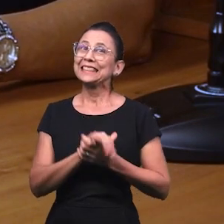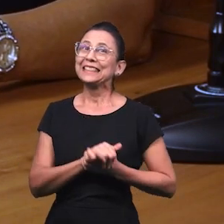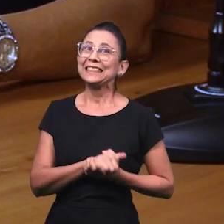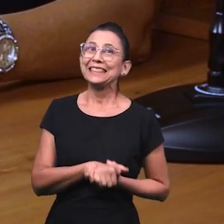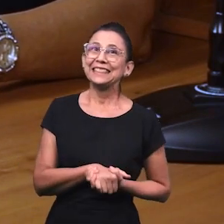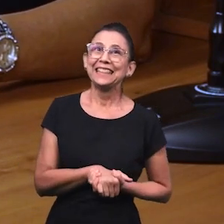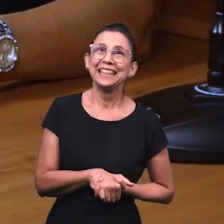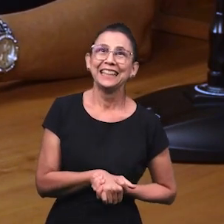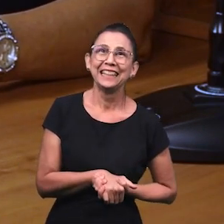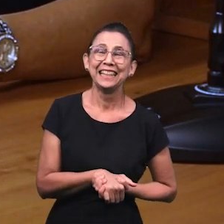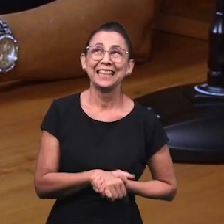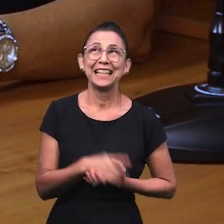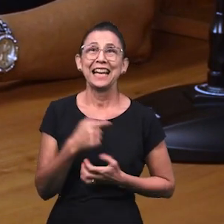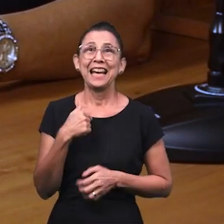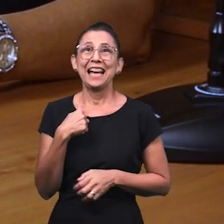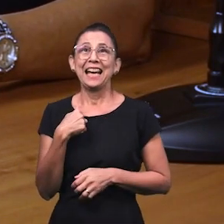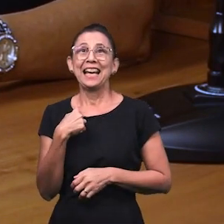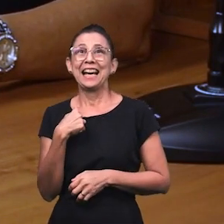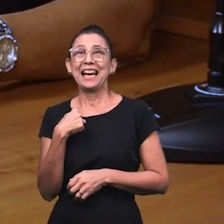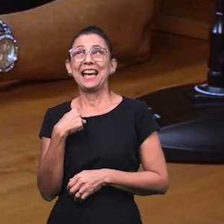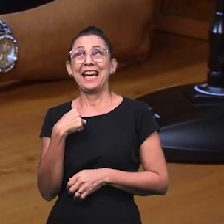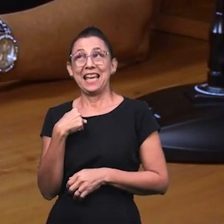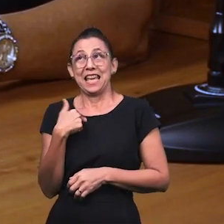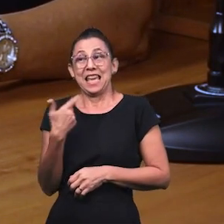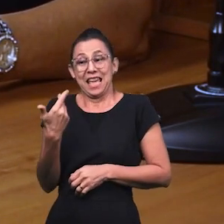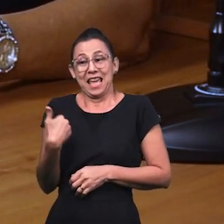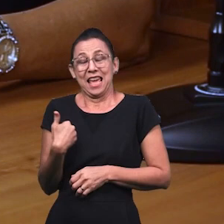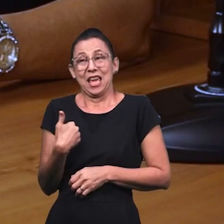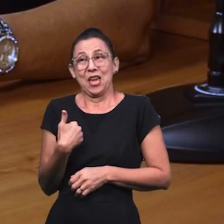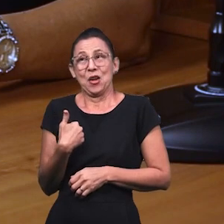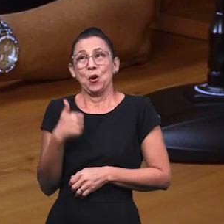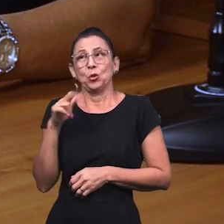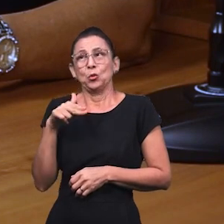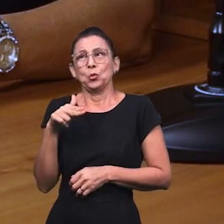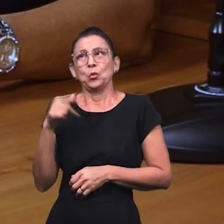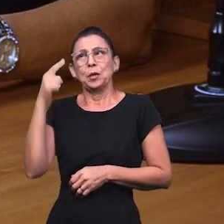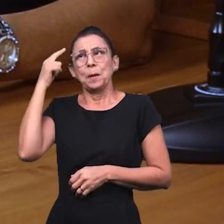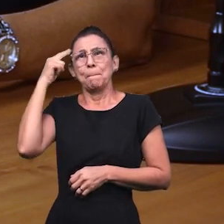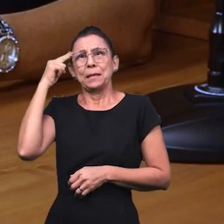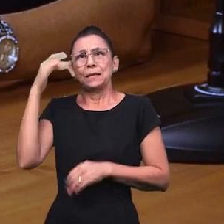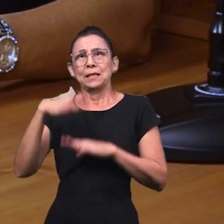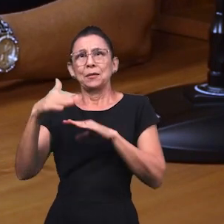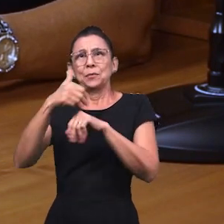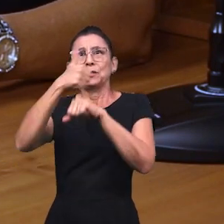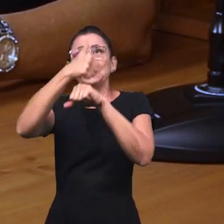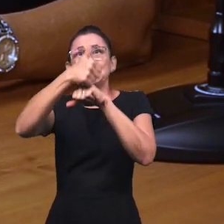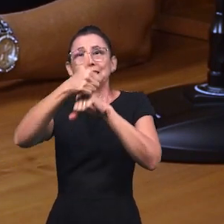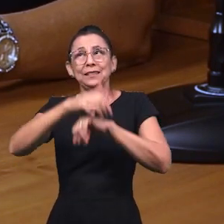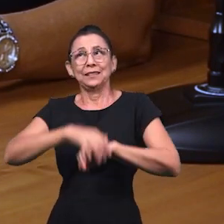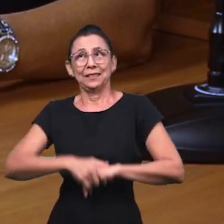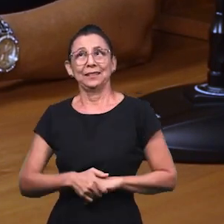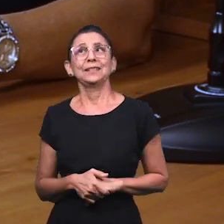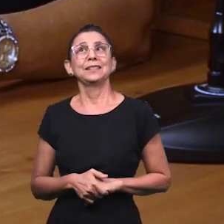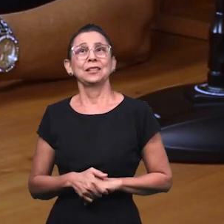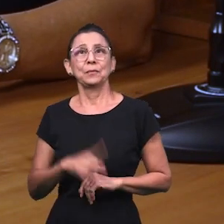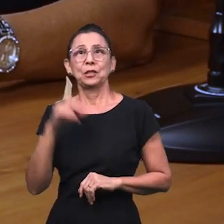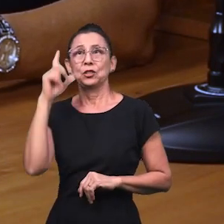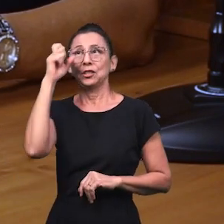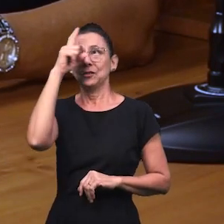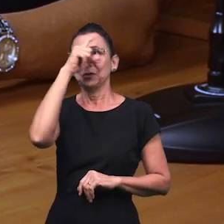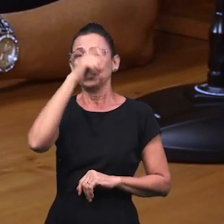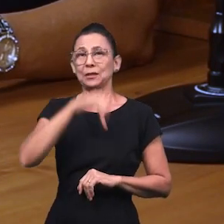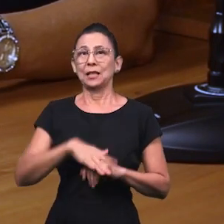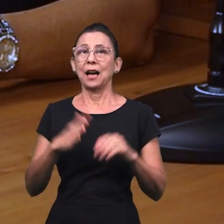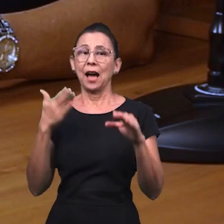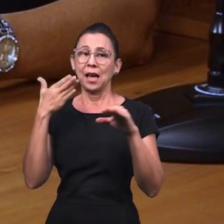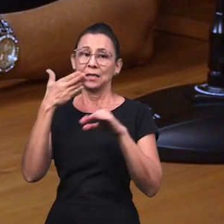Até falo que a minha experiência, eu jamais pensei que eu ia ter uma profissão um dia, porque eu tive minhas dificuldades também a ter